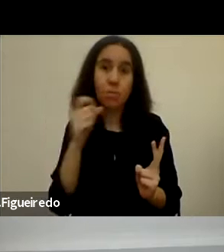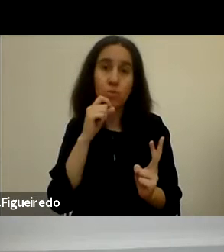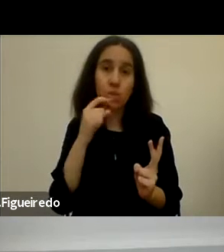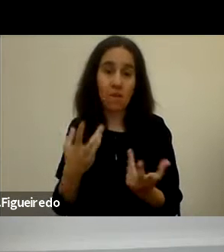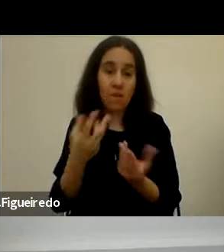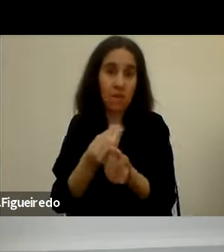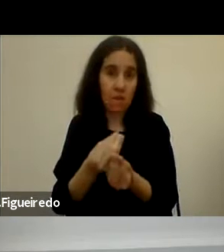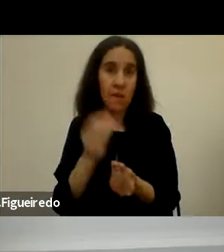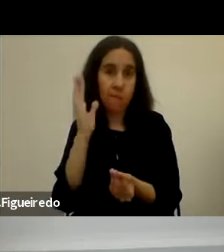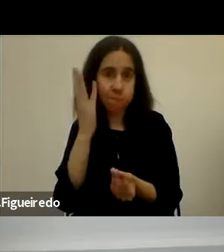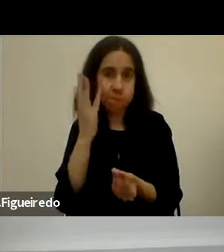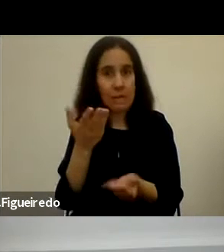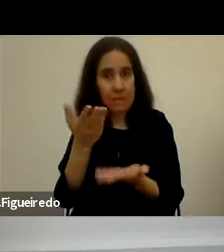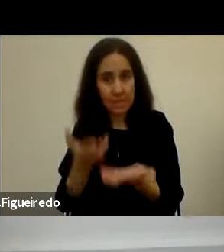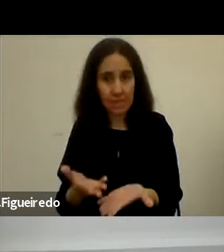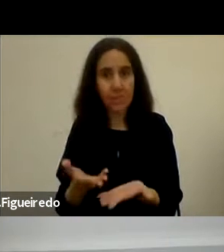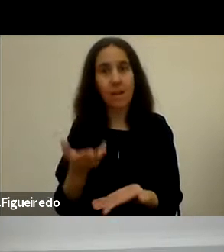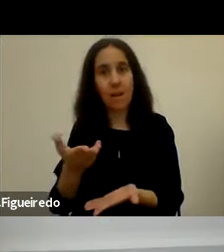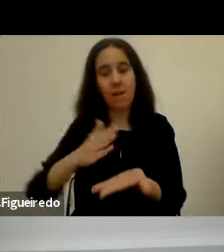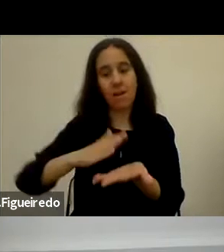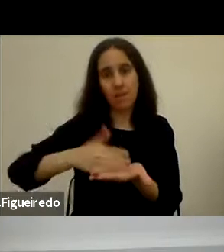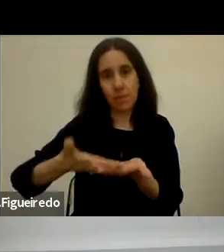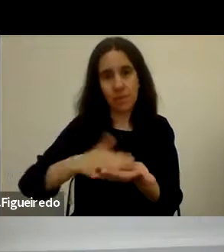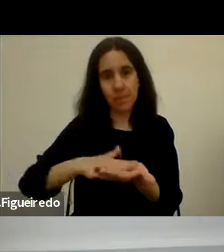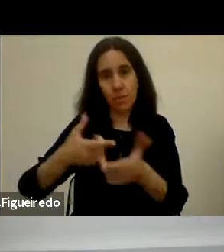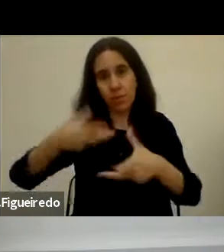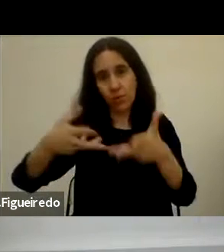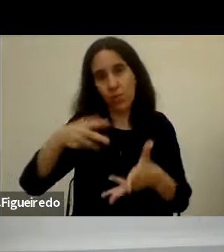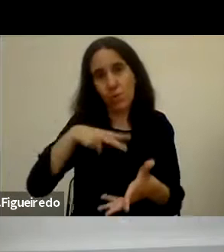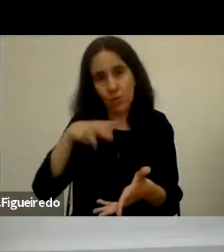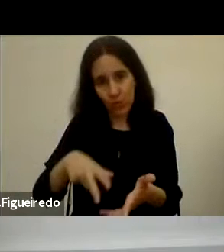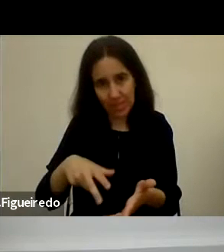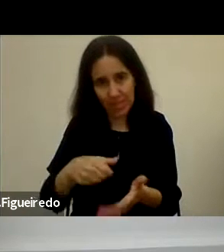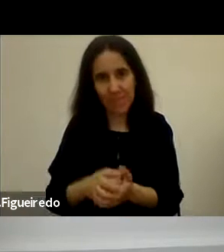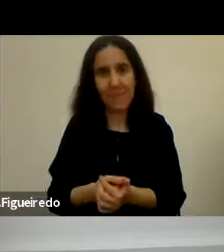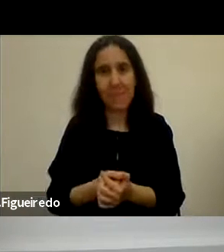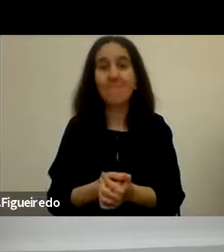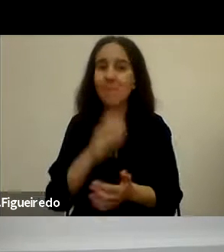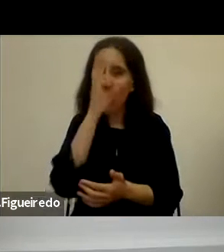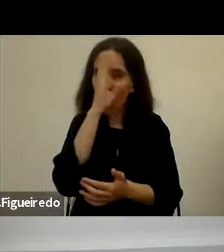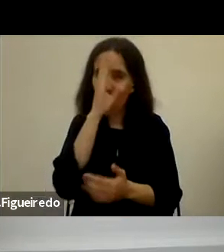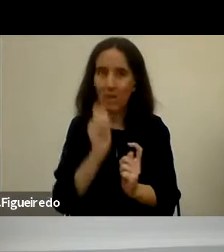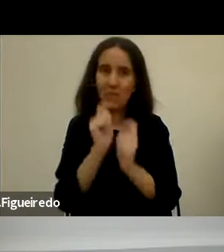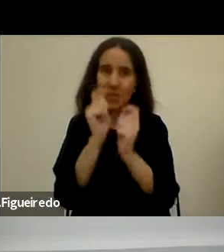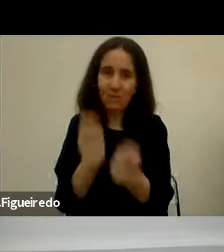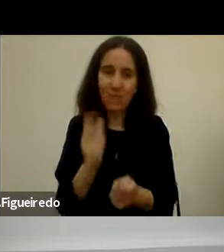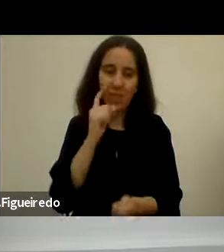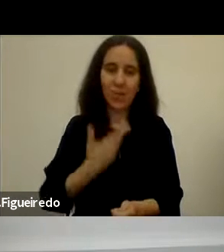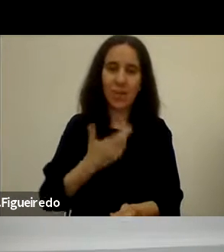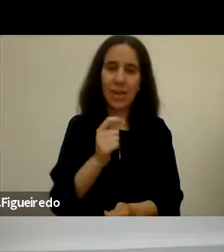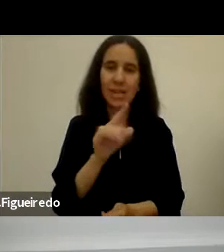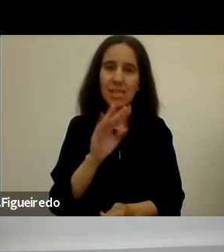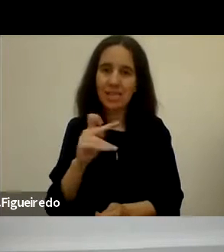na sessão, que estão a fazer a interpretação para a língua gestual portuguesa. Sem mais demoras, eu passo a palavra à doutora Elsa